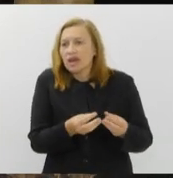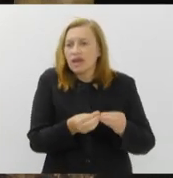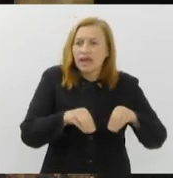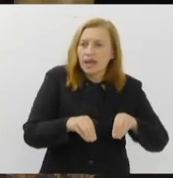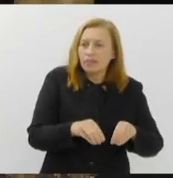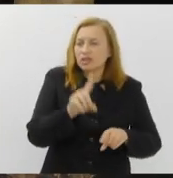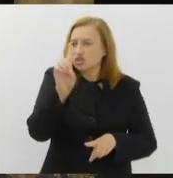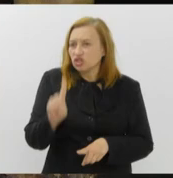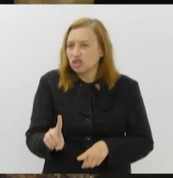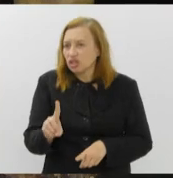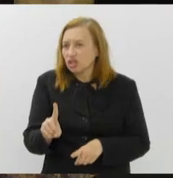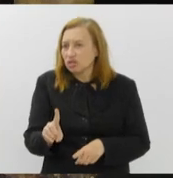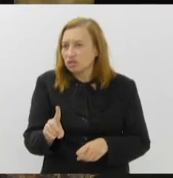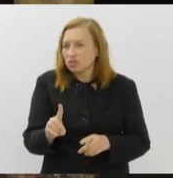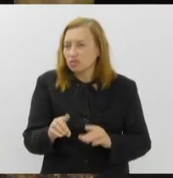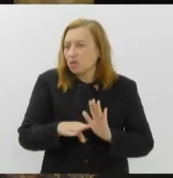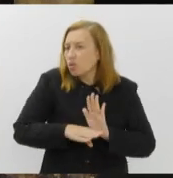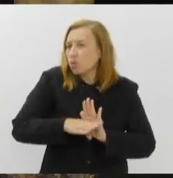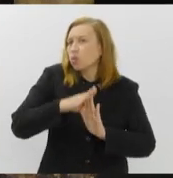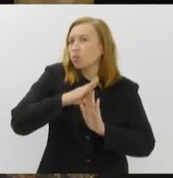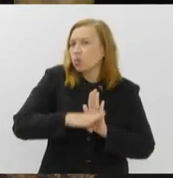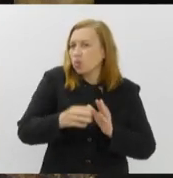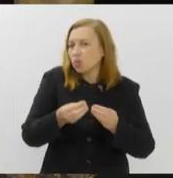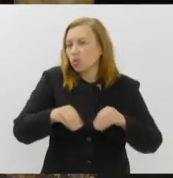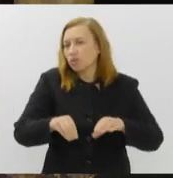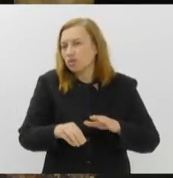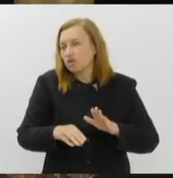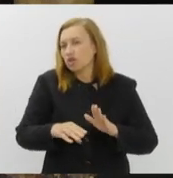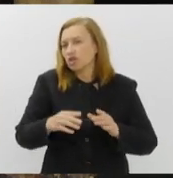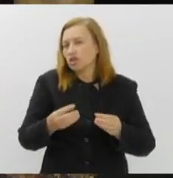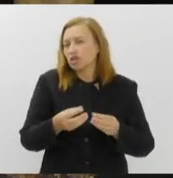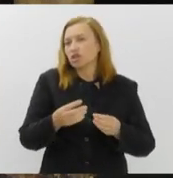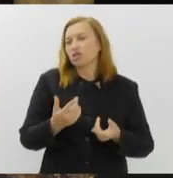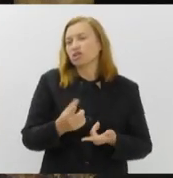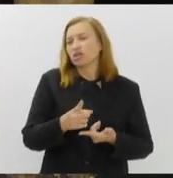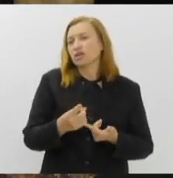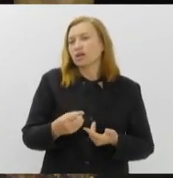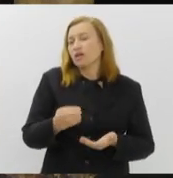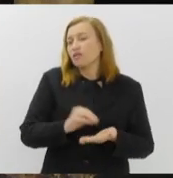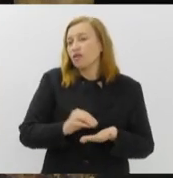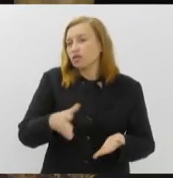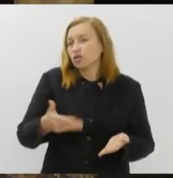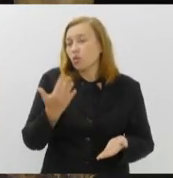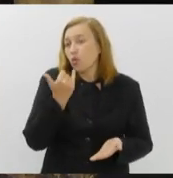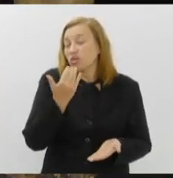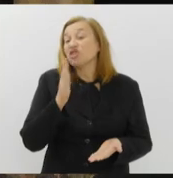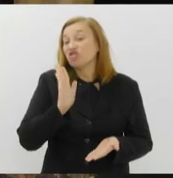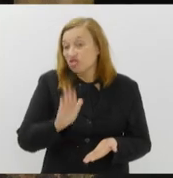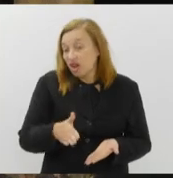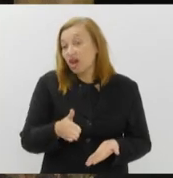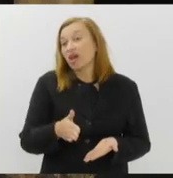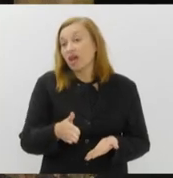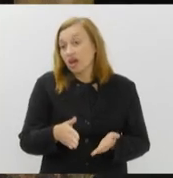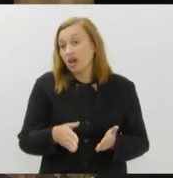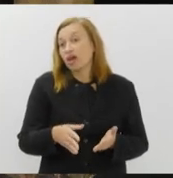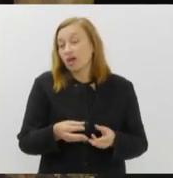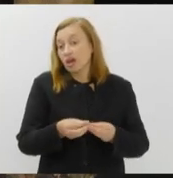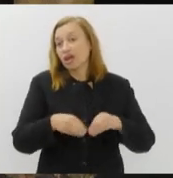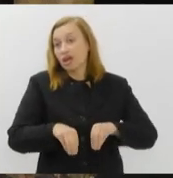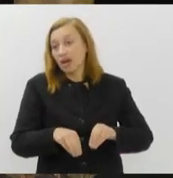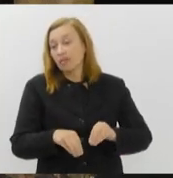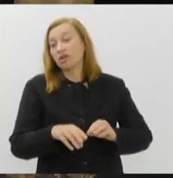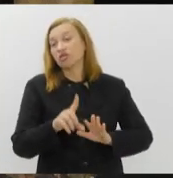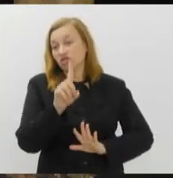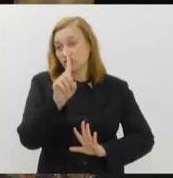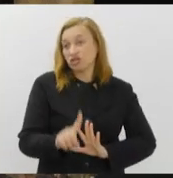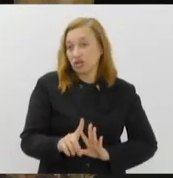qualquer nível de violação, uma insegurança alimentar leve já é uma violação do direito, que dirá uma insegurança alimentar grave e